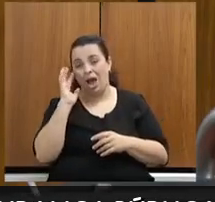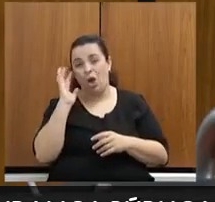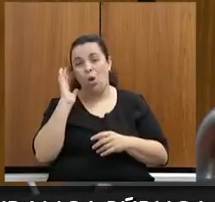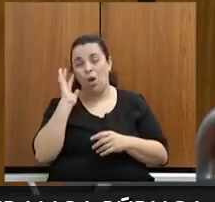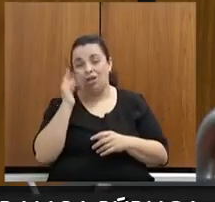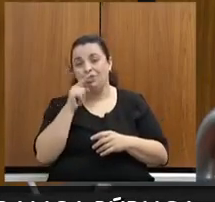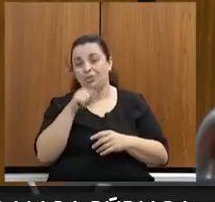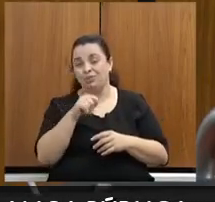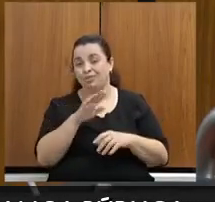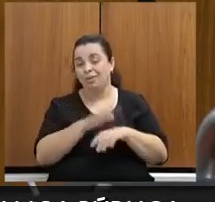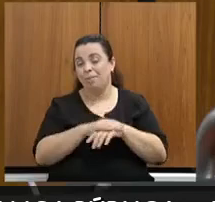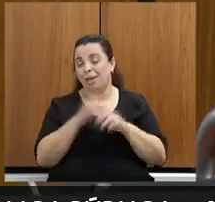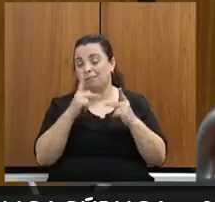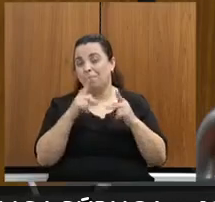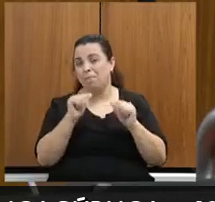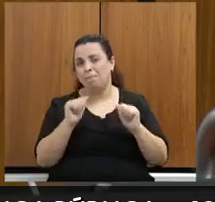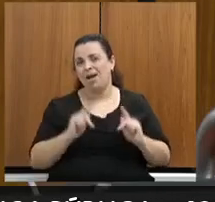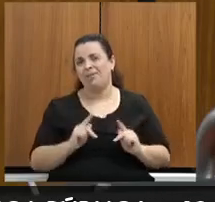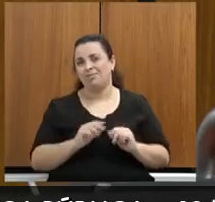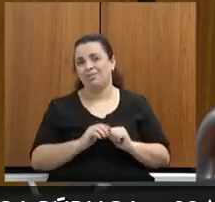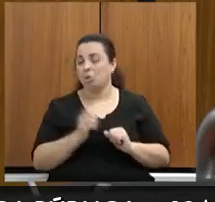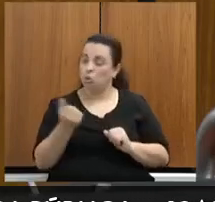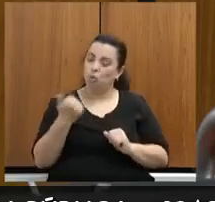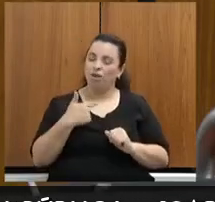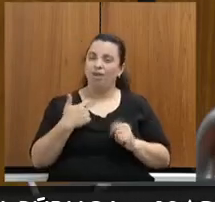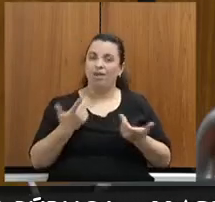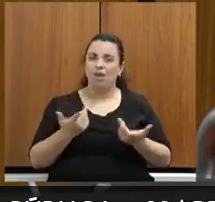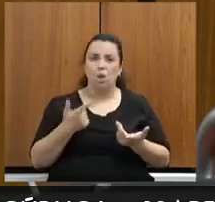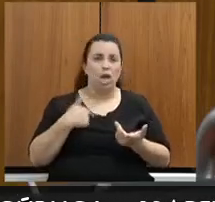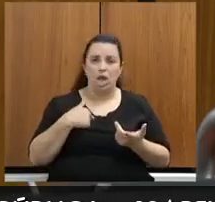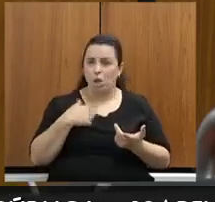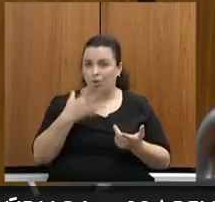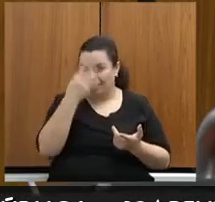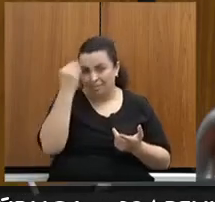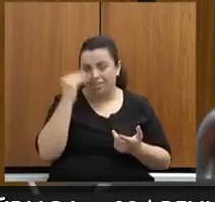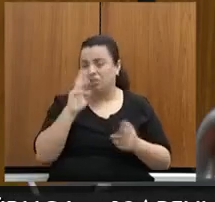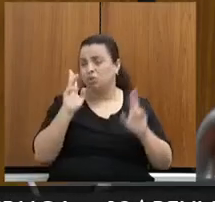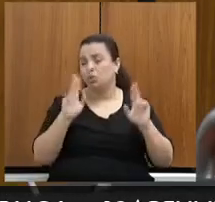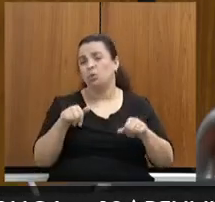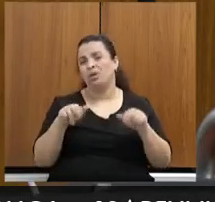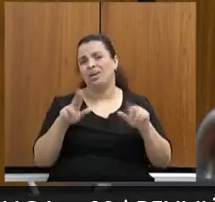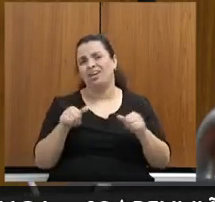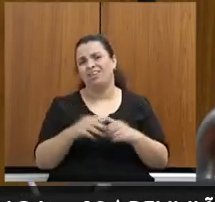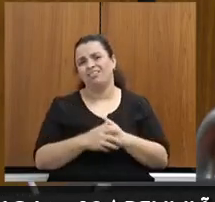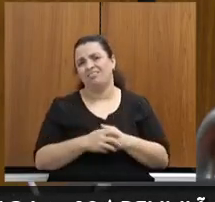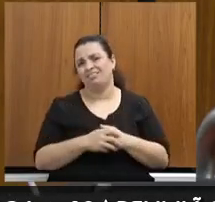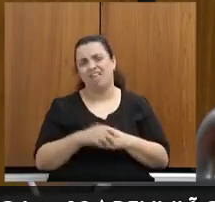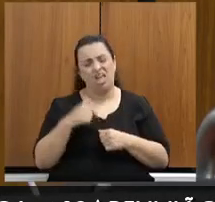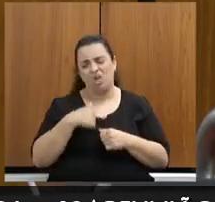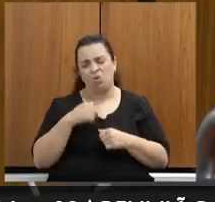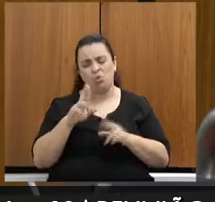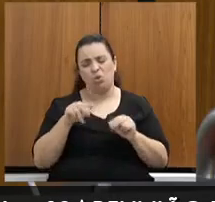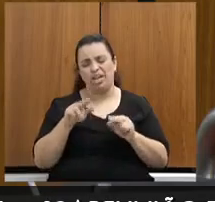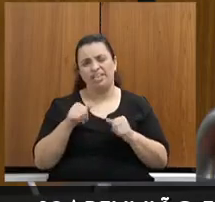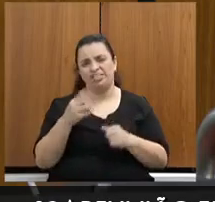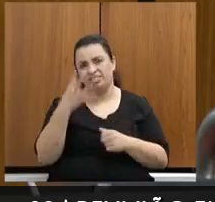apaziguador do que eu eu não vou esquecer aqui eu não vou esquecer o que aconteceu Então